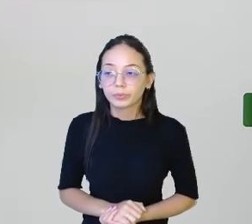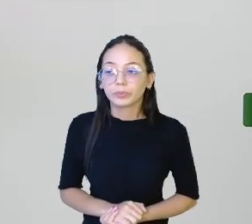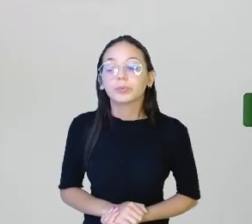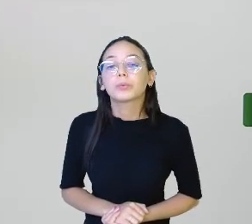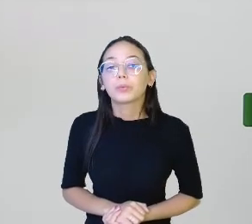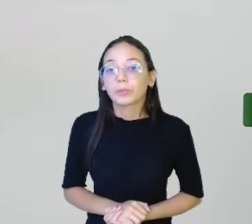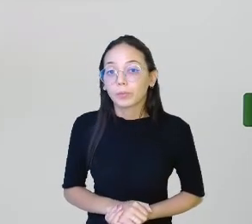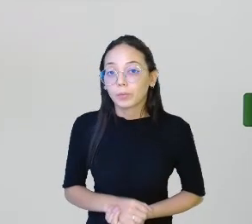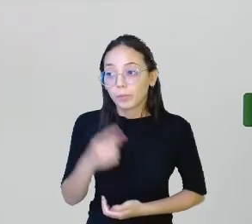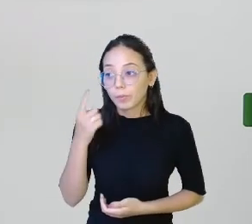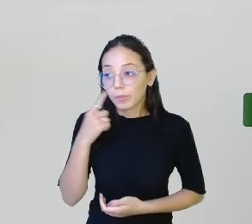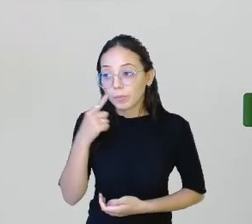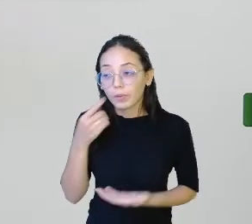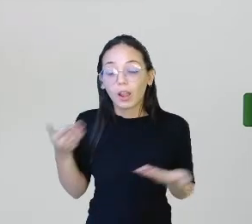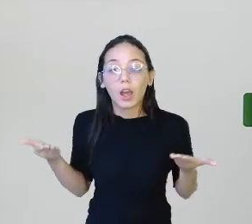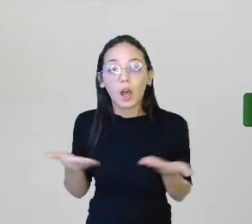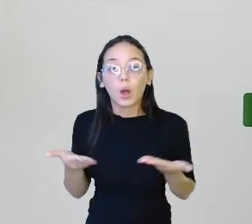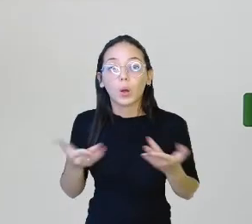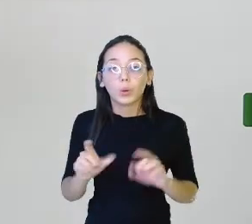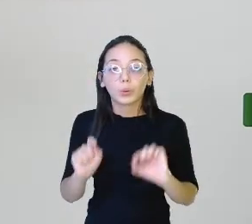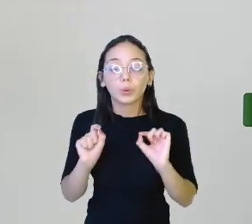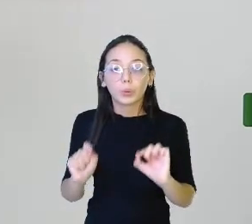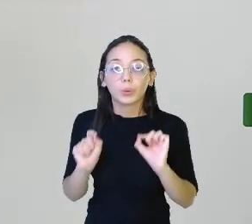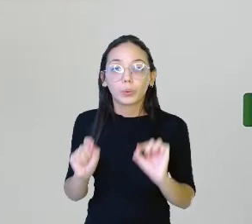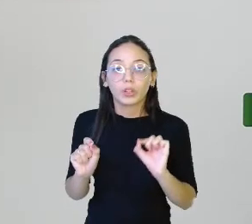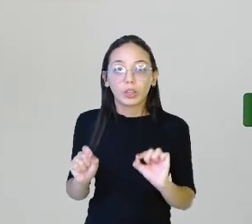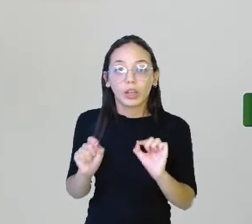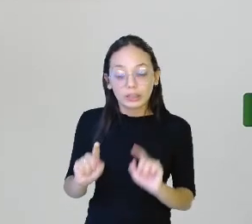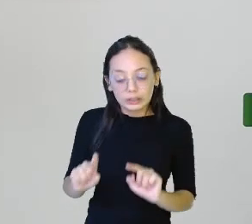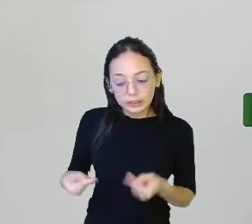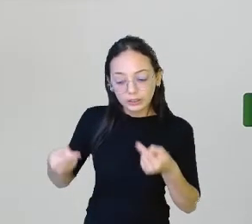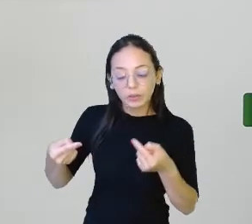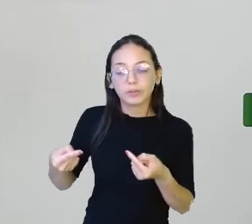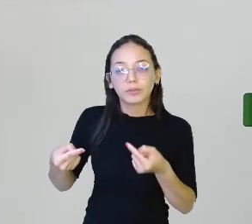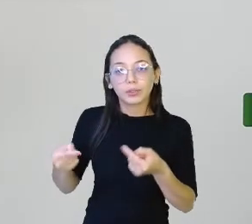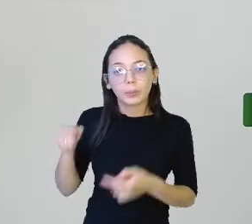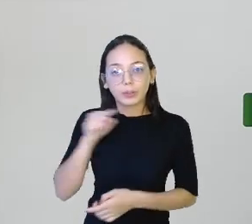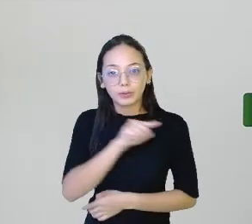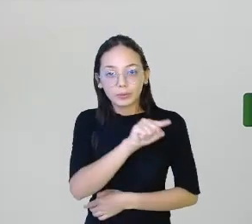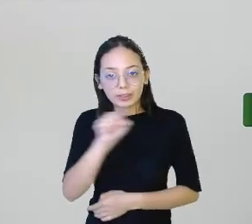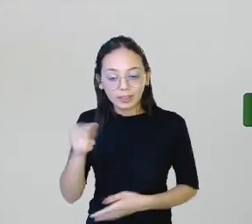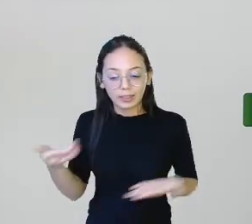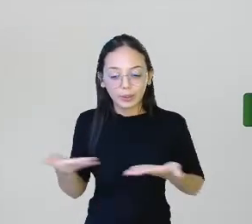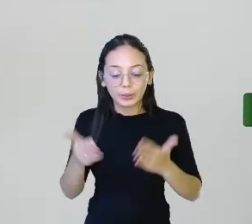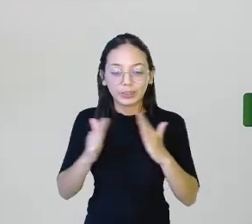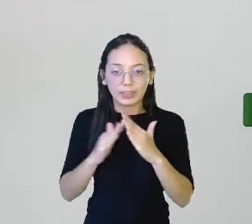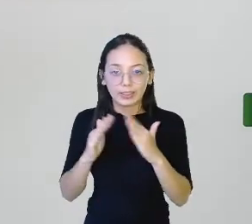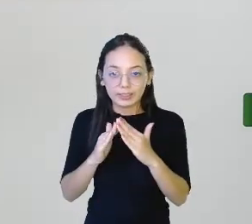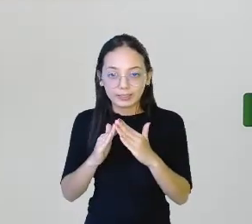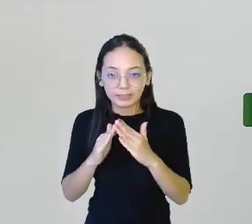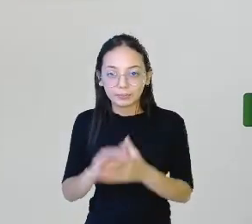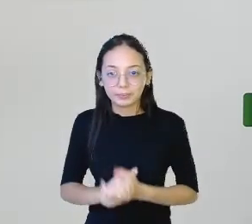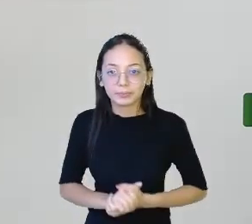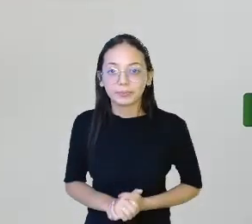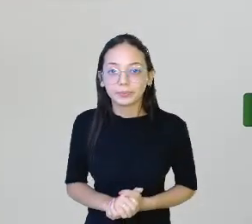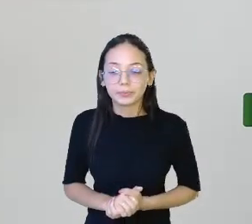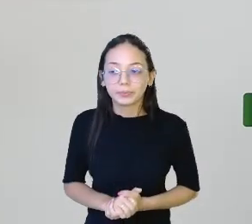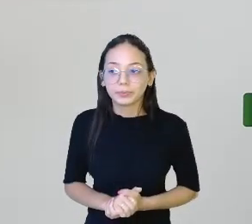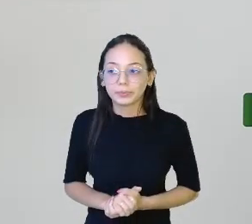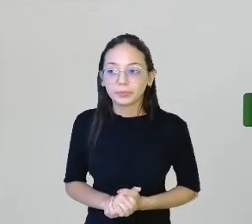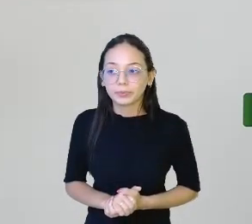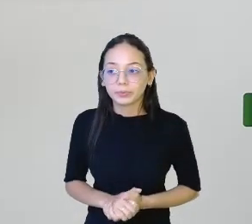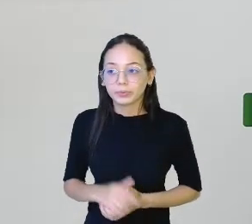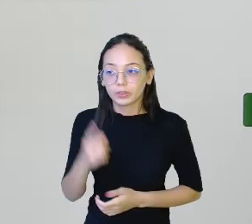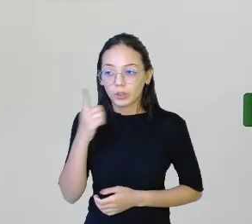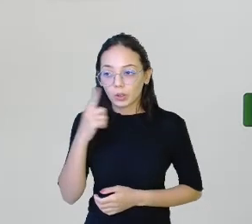E agora eu tenho esse desafio para você que está em casa. Eu